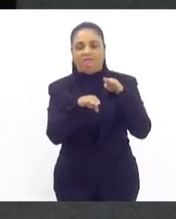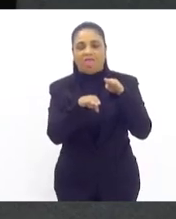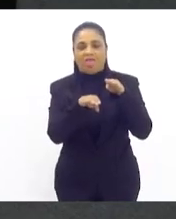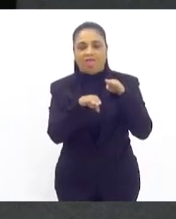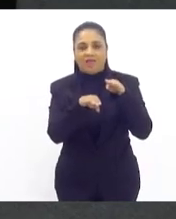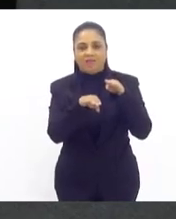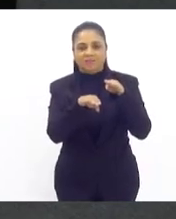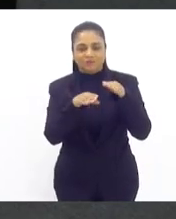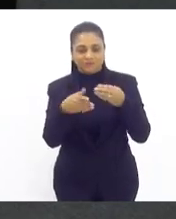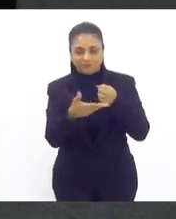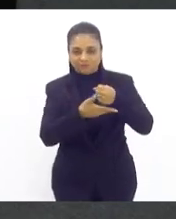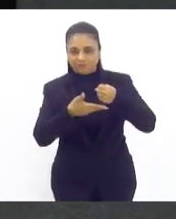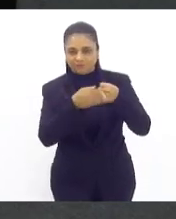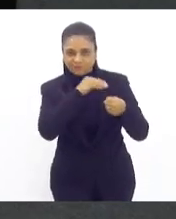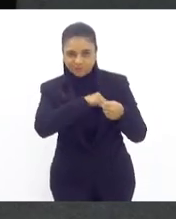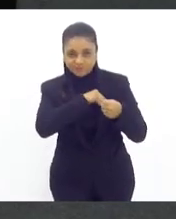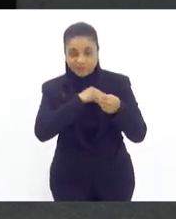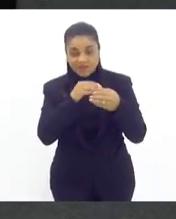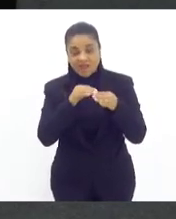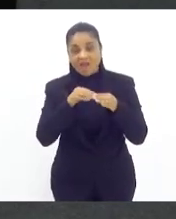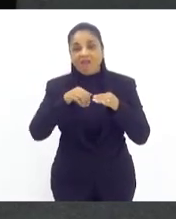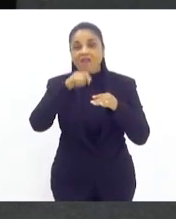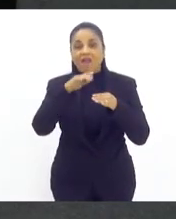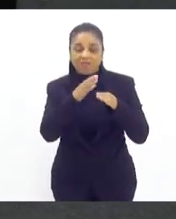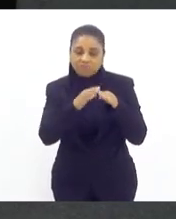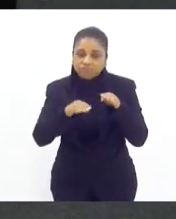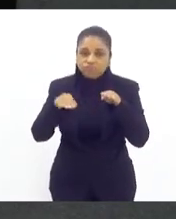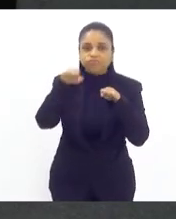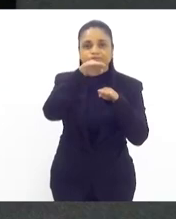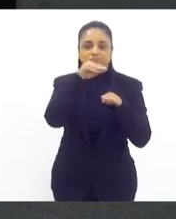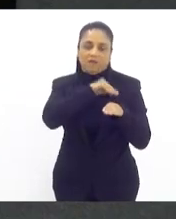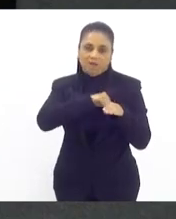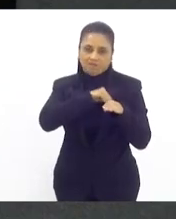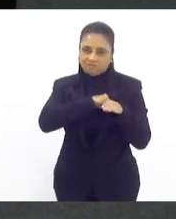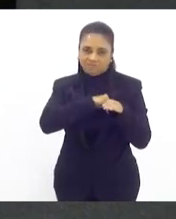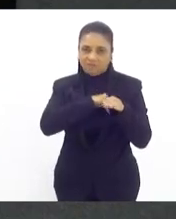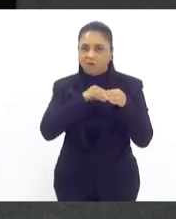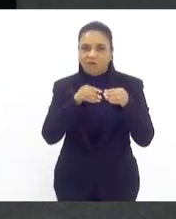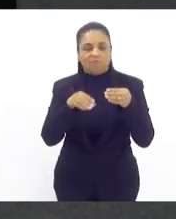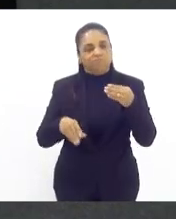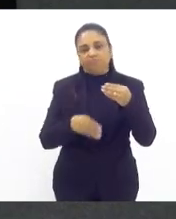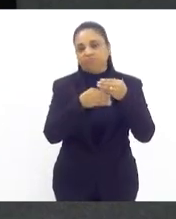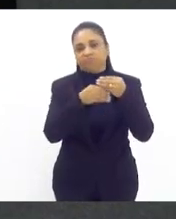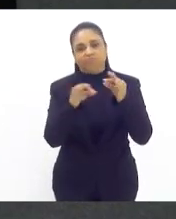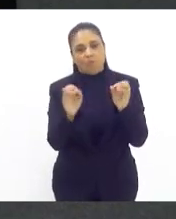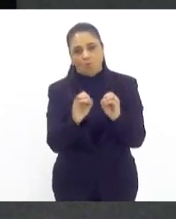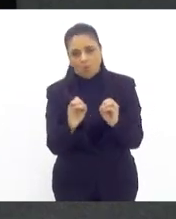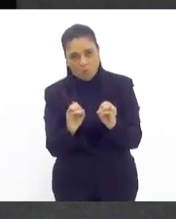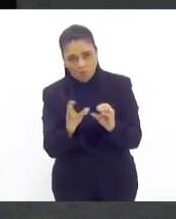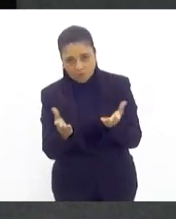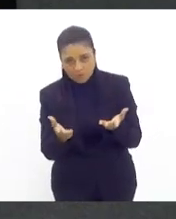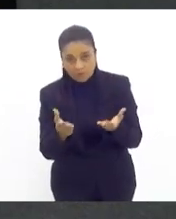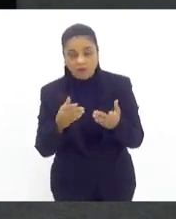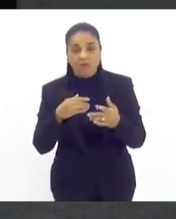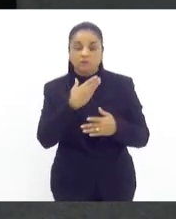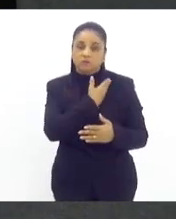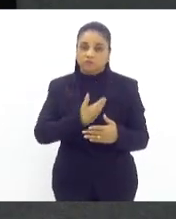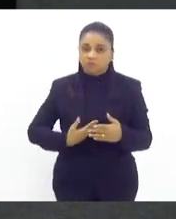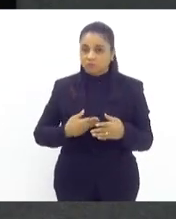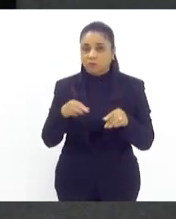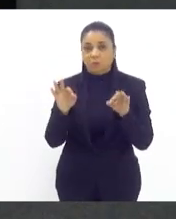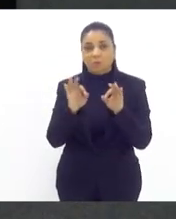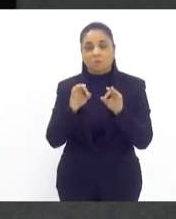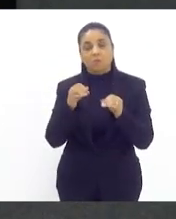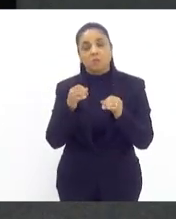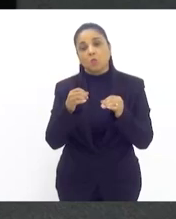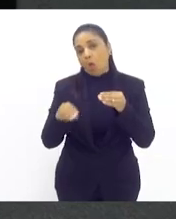acima do piso não vai receber nenhum ajuste reajuste Bom enfim o governo também não reajusta os salários